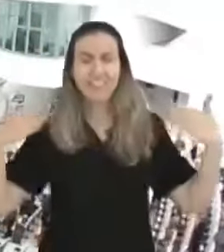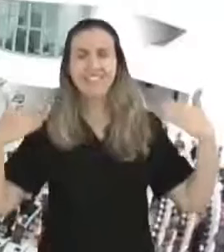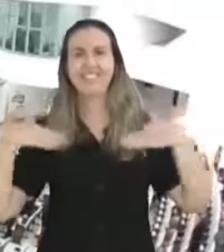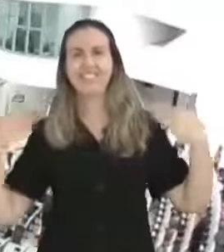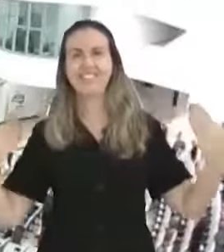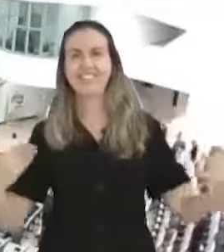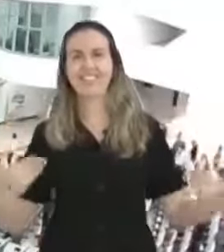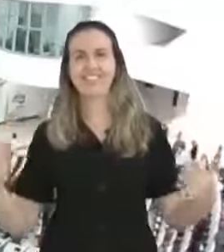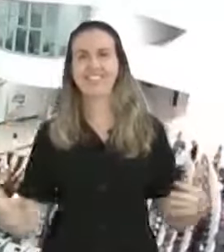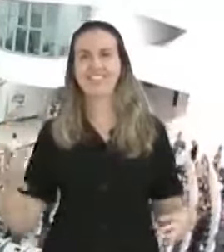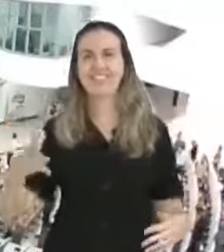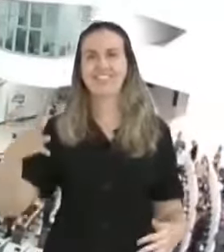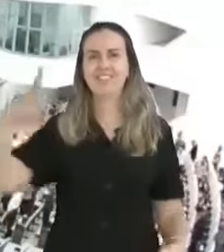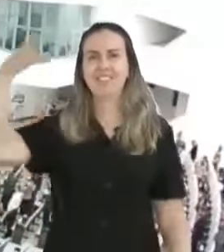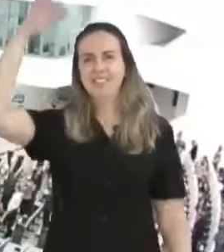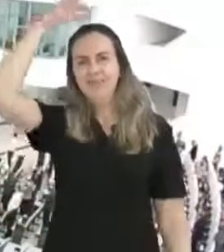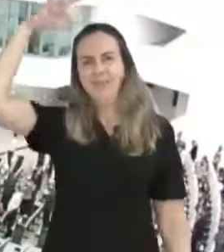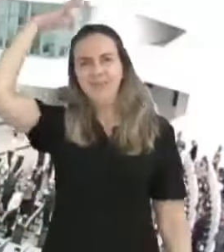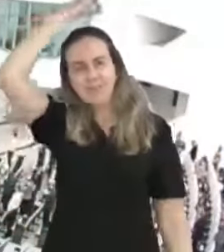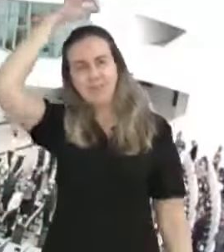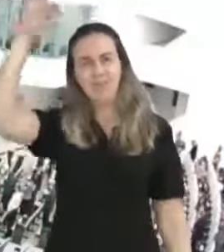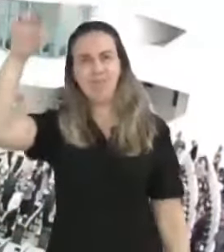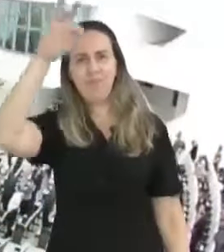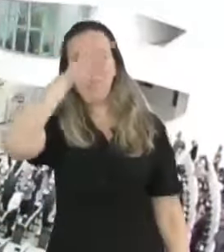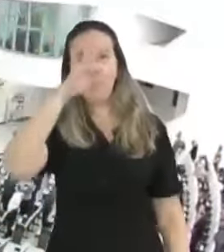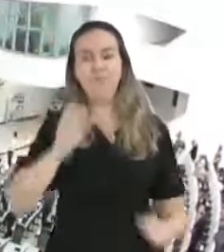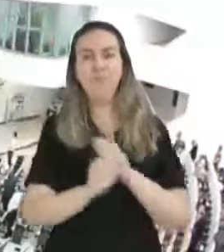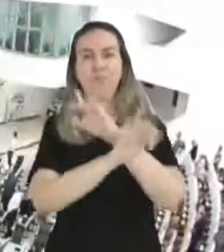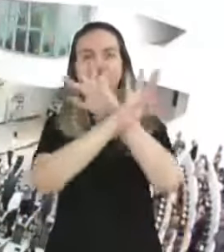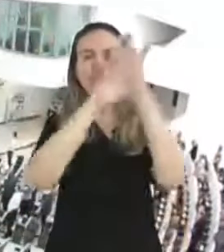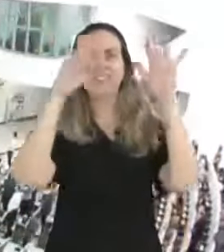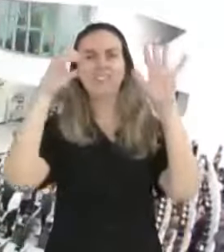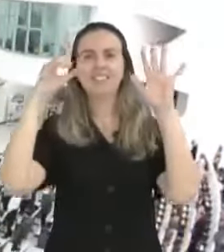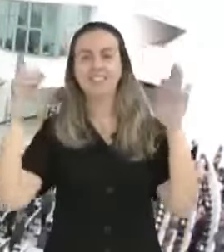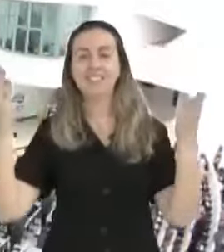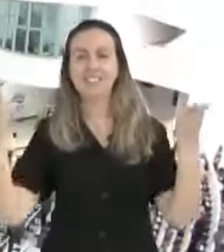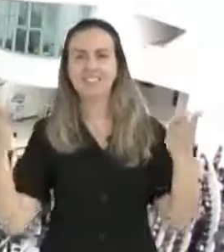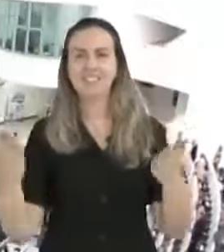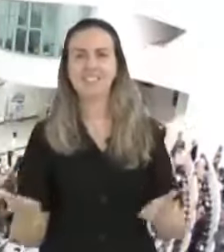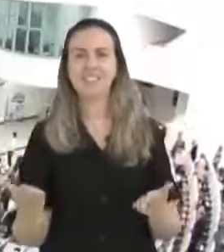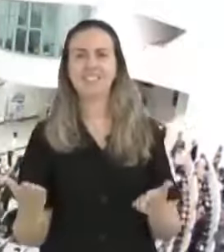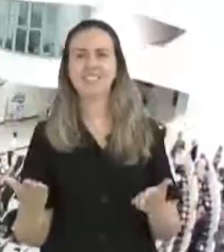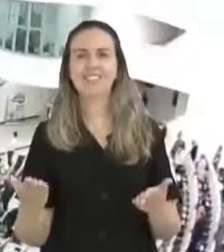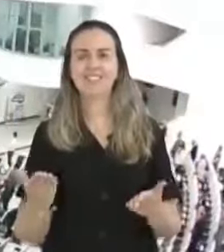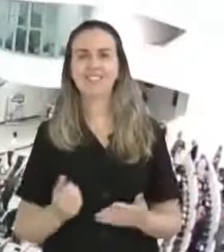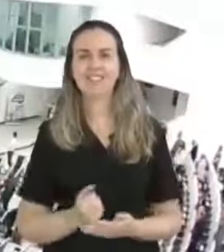vendo crente sendo renovado, eu já estou vendo a glória de Deus se manifestando.